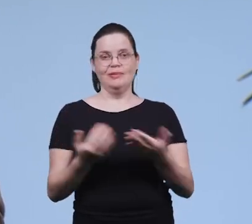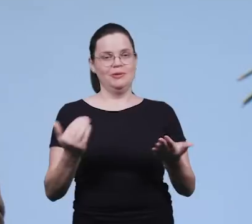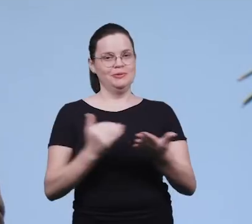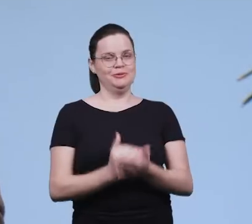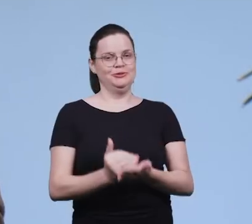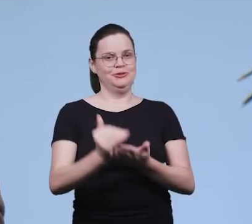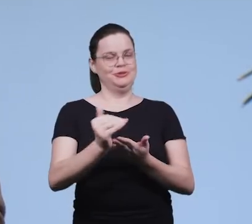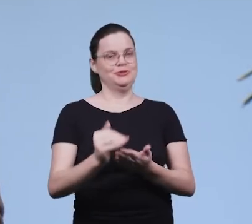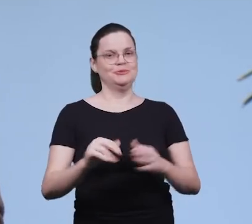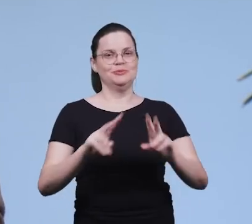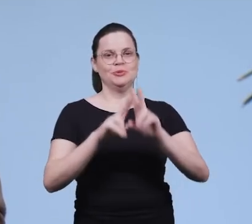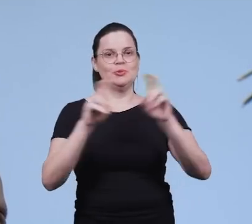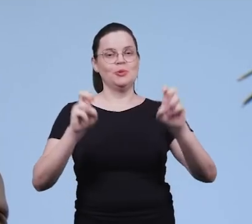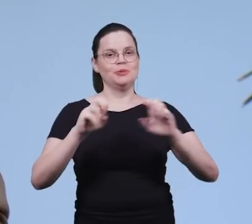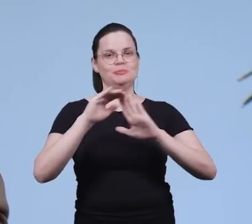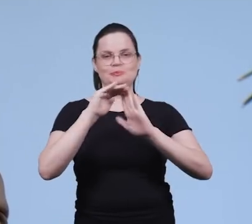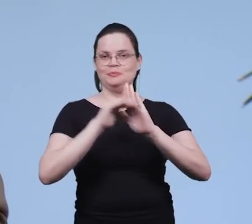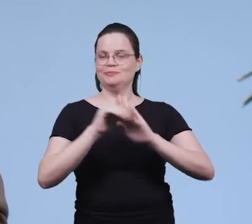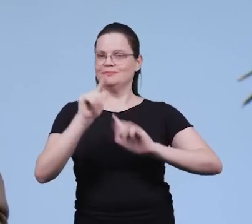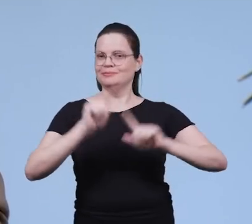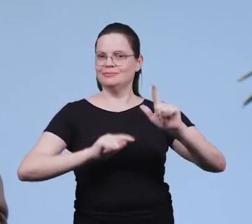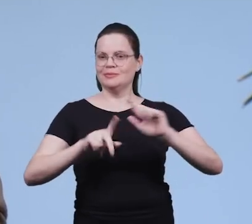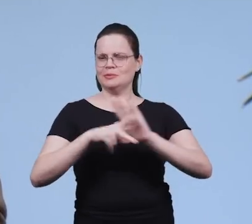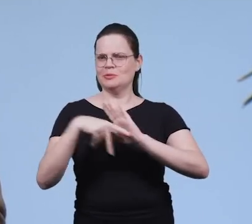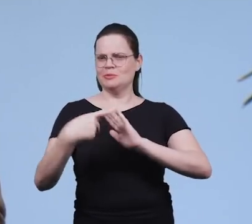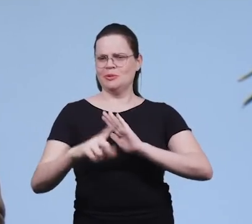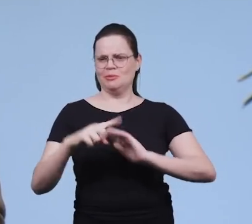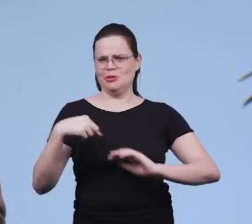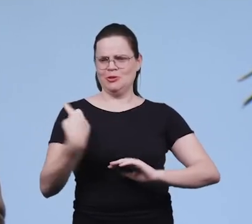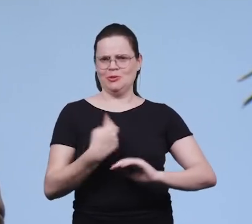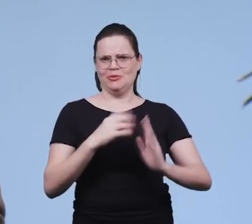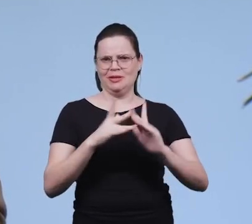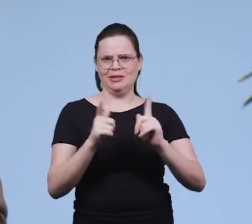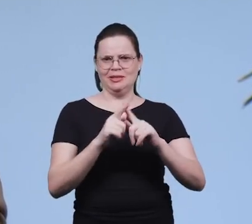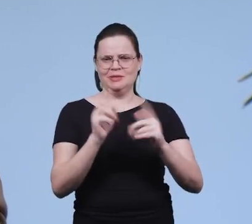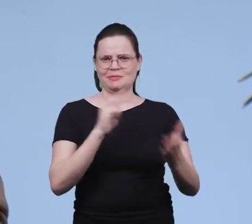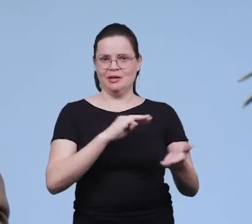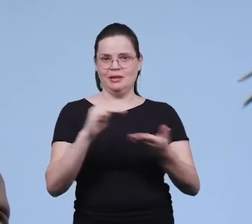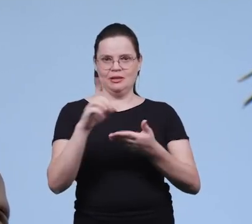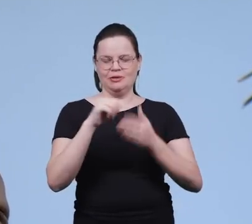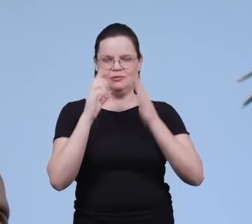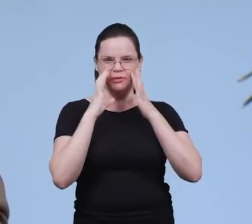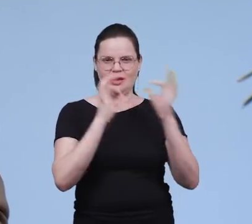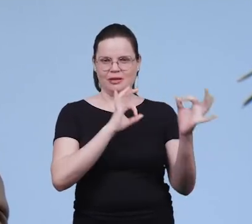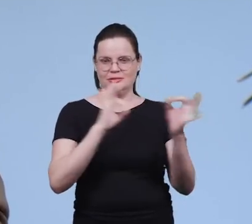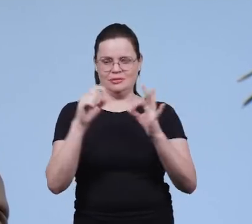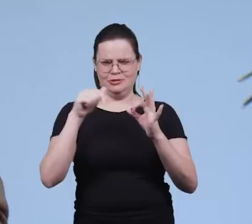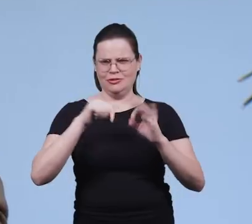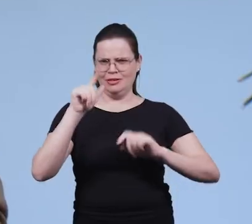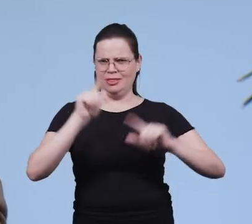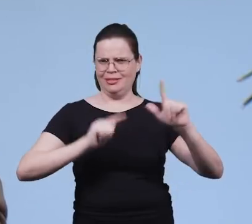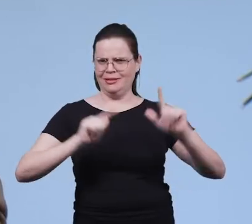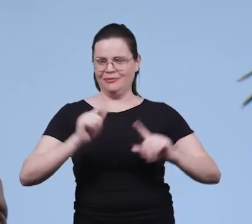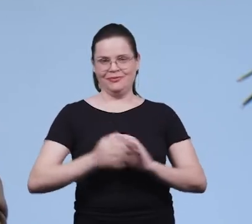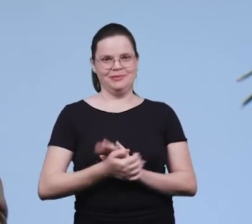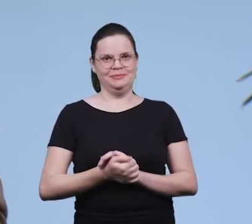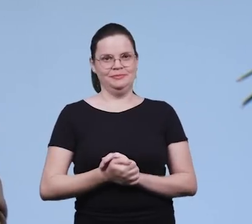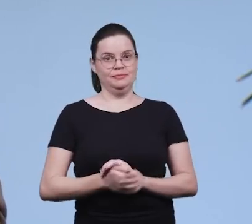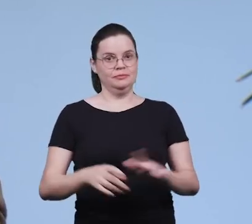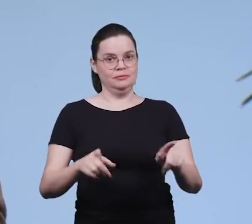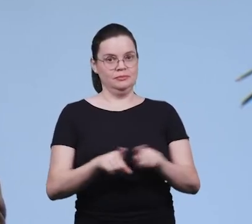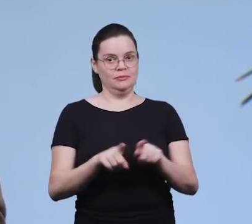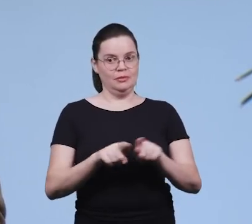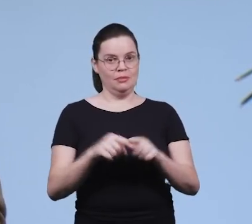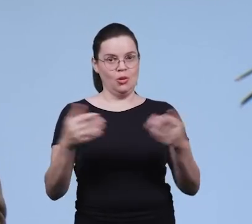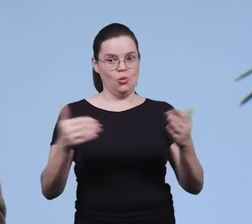nosso programa, o programa da Igreja Cristã Maranata, que você assiste toda semana por esse canal e que, através desse programa, você